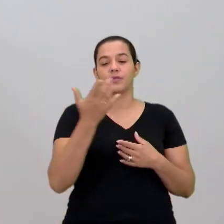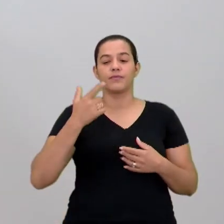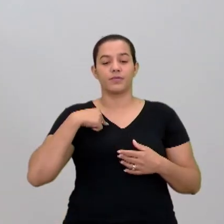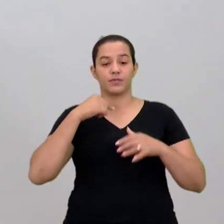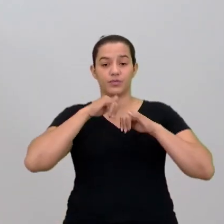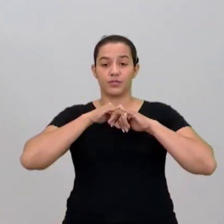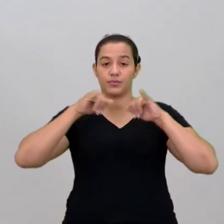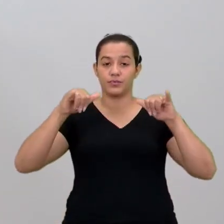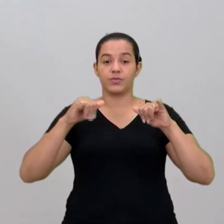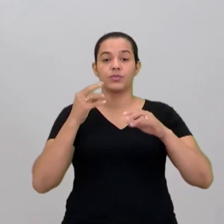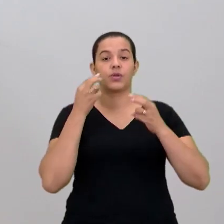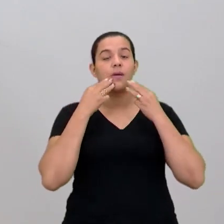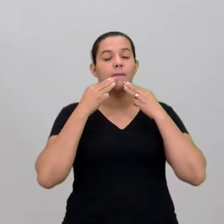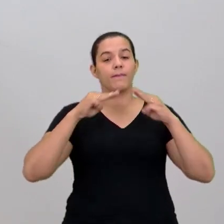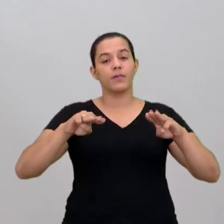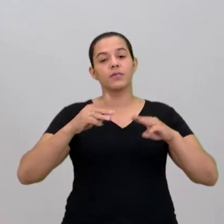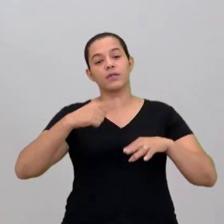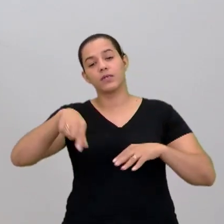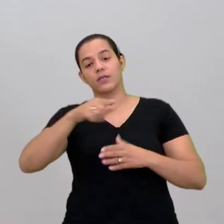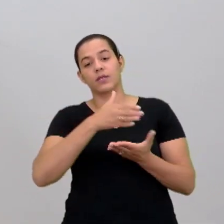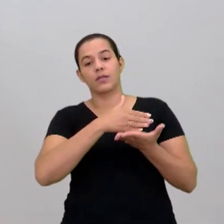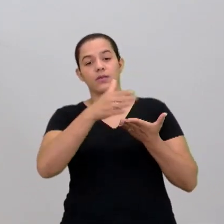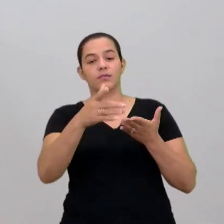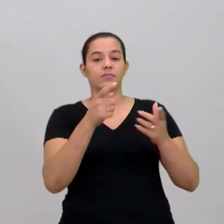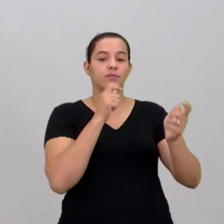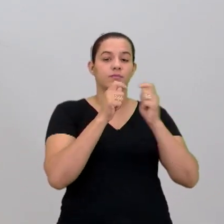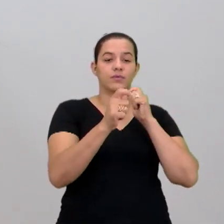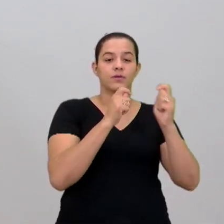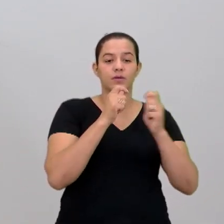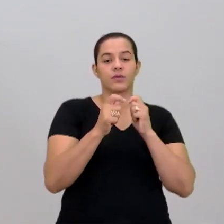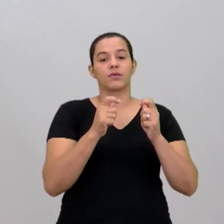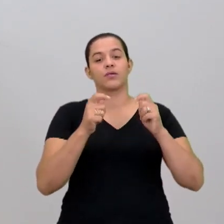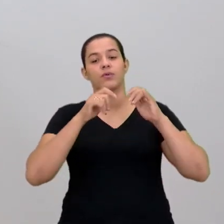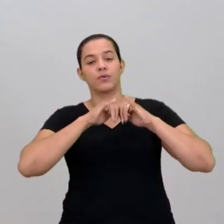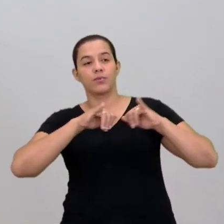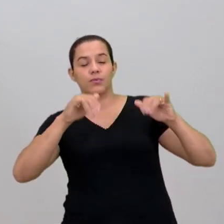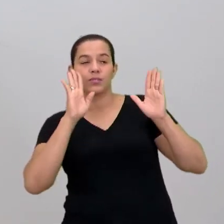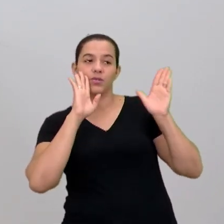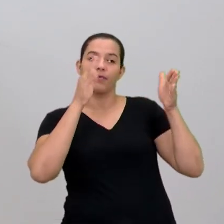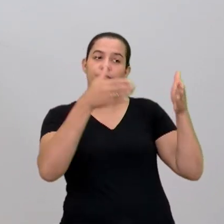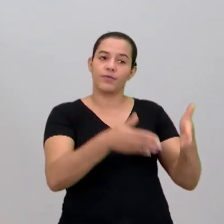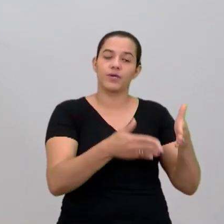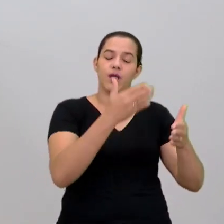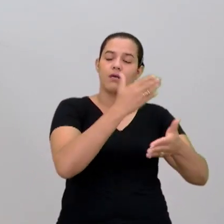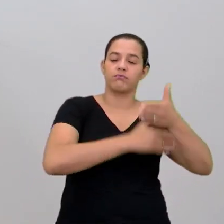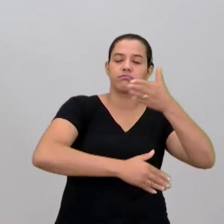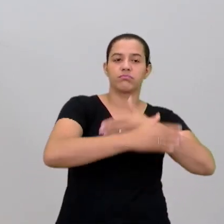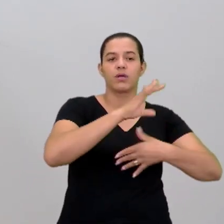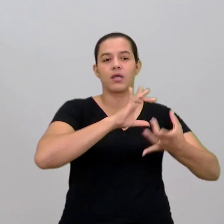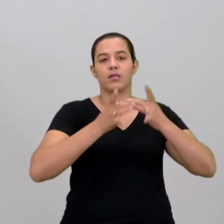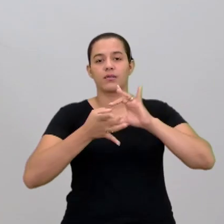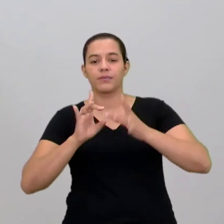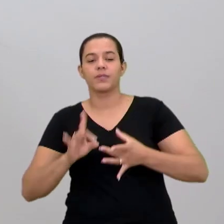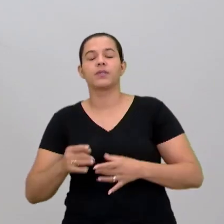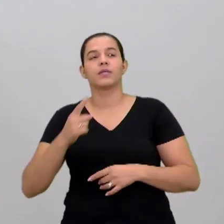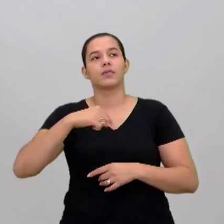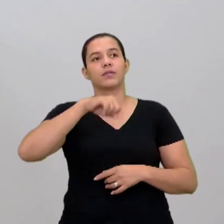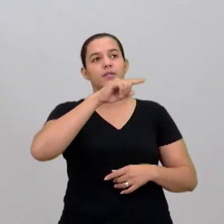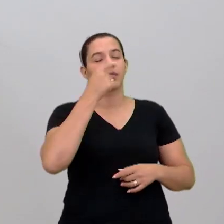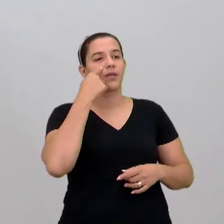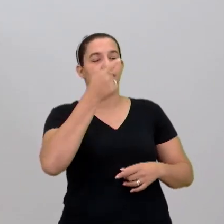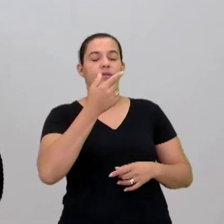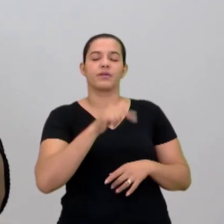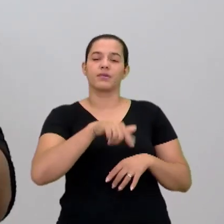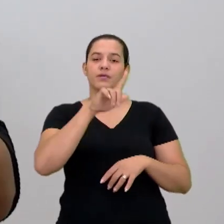mídia, quando a imprensa começou a cobrir, né? Quando começou a dar importância para a Paralimpíada de forma como dá